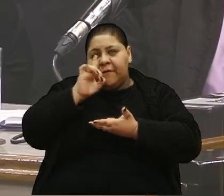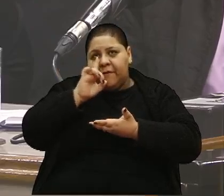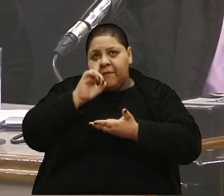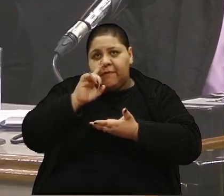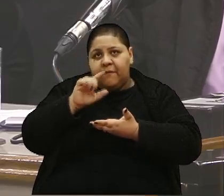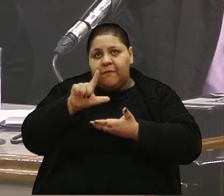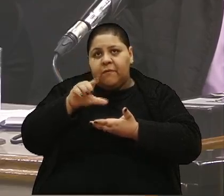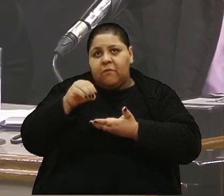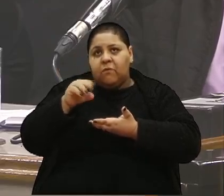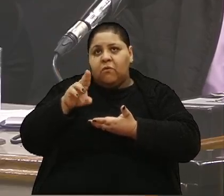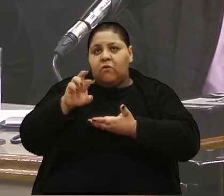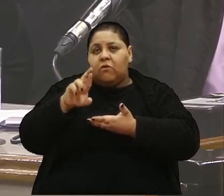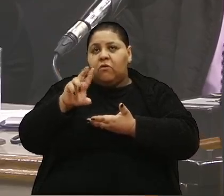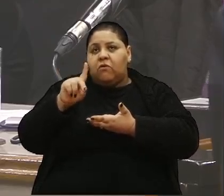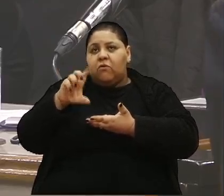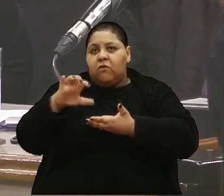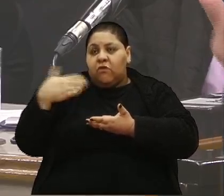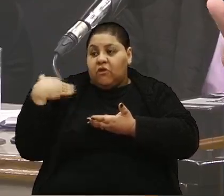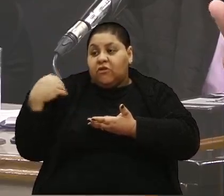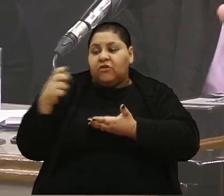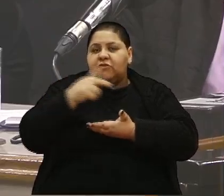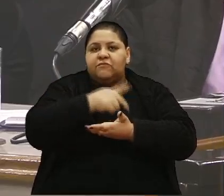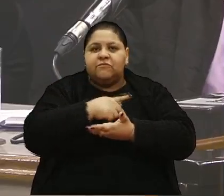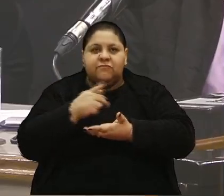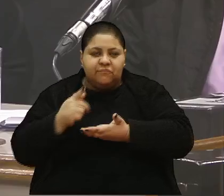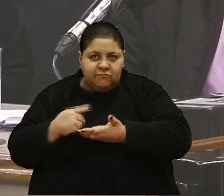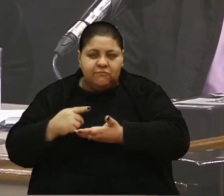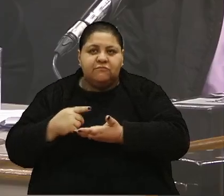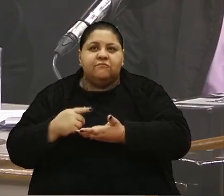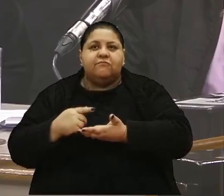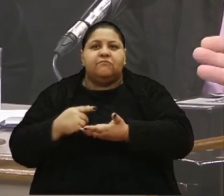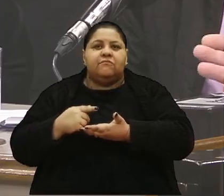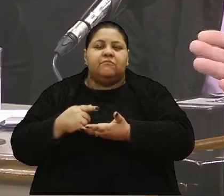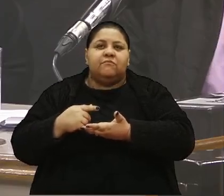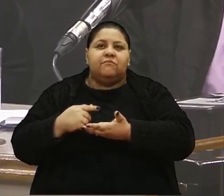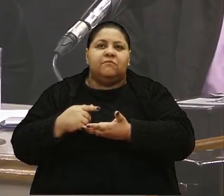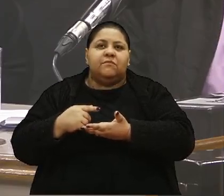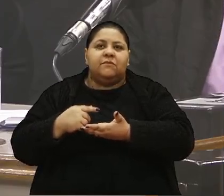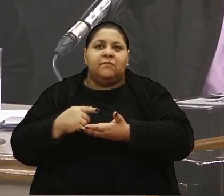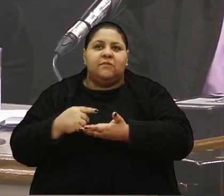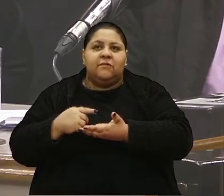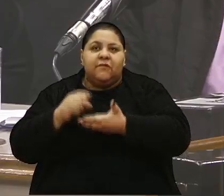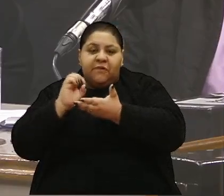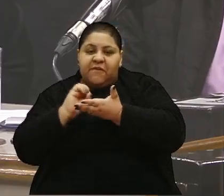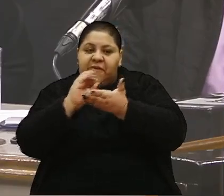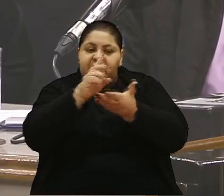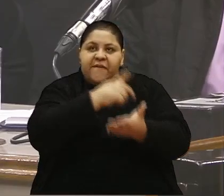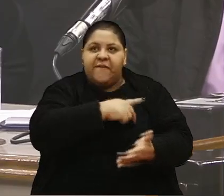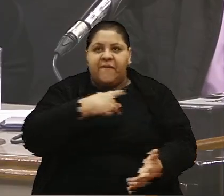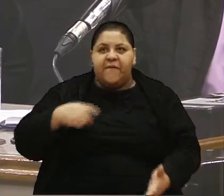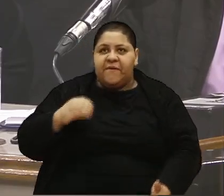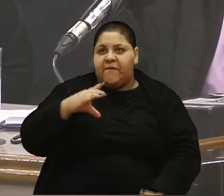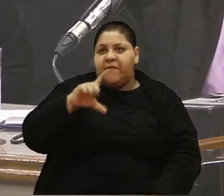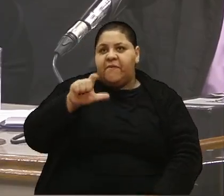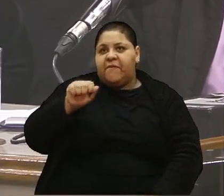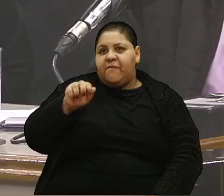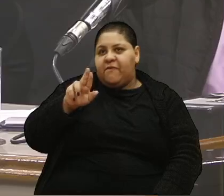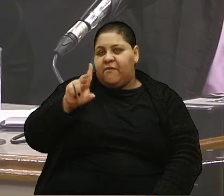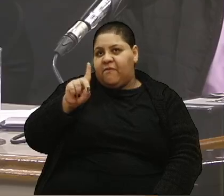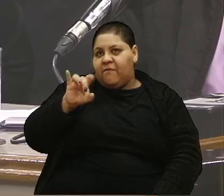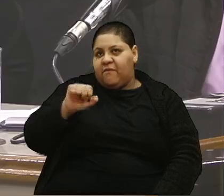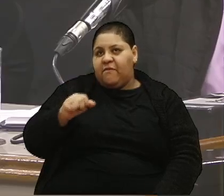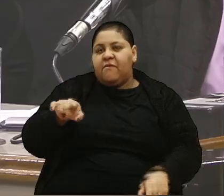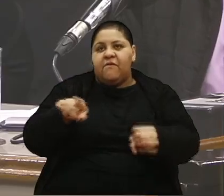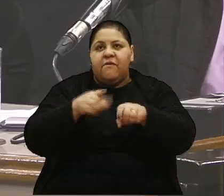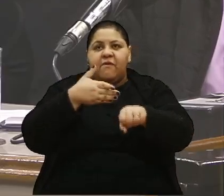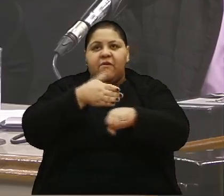que me recebeu, chamou o pastor, me passou, aí eles me encaminharam com o pastor Cláudio Chatati na época, e eu fui lá para o Serrano,